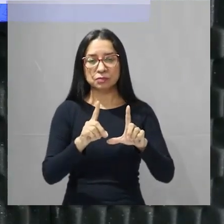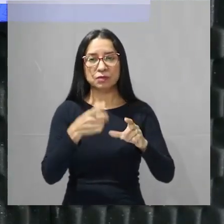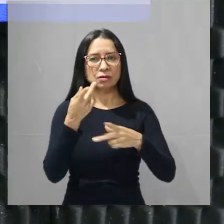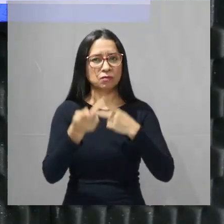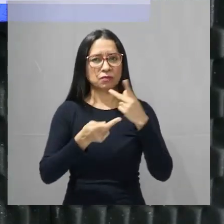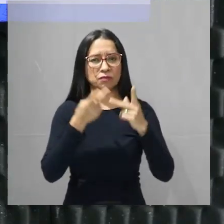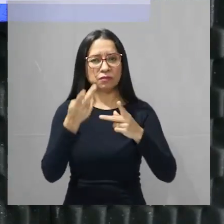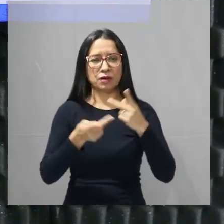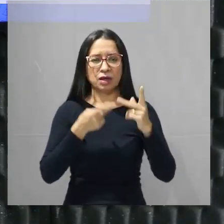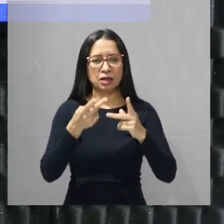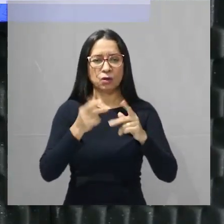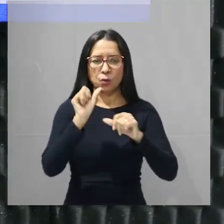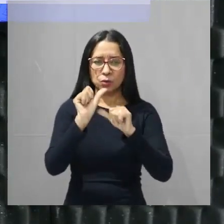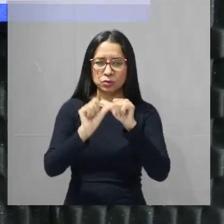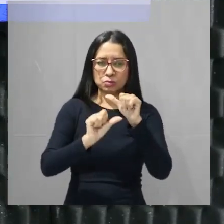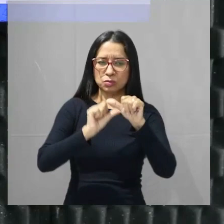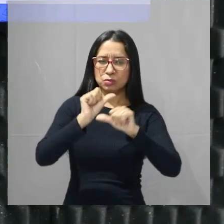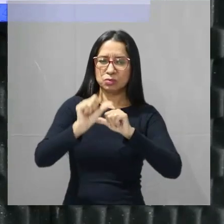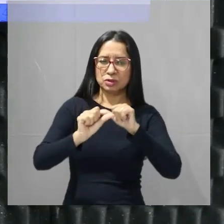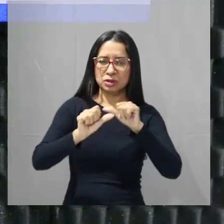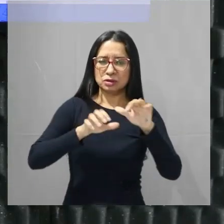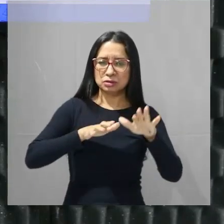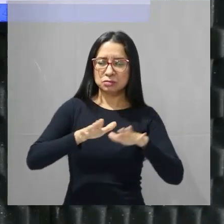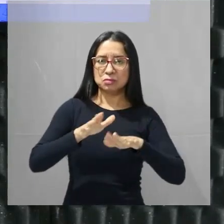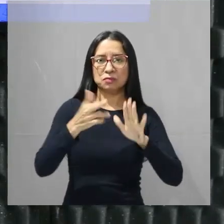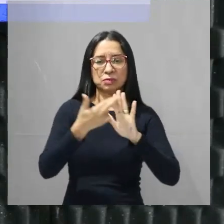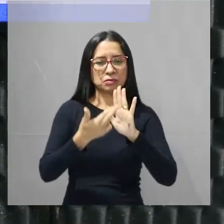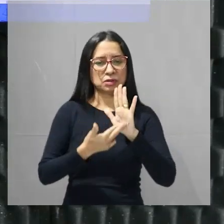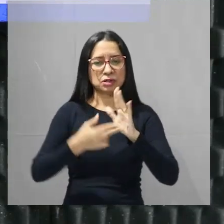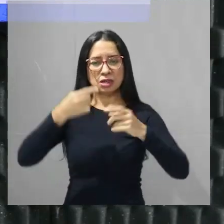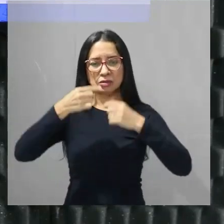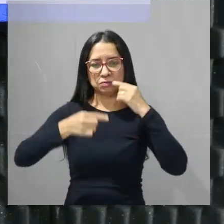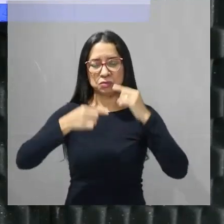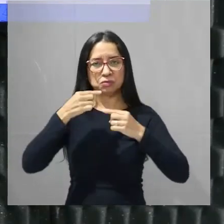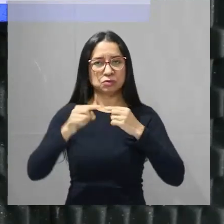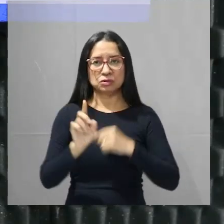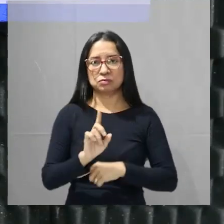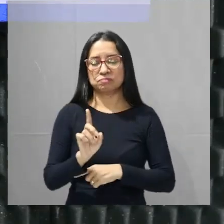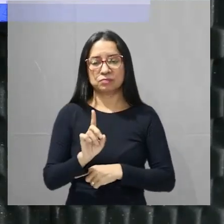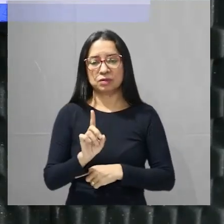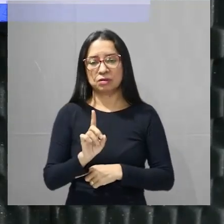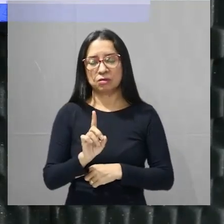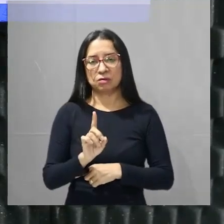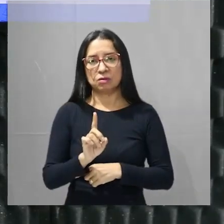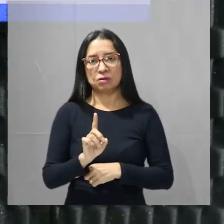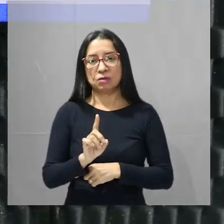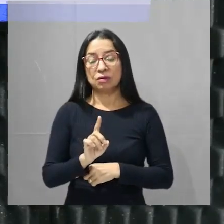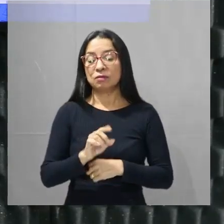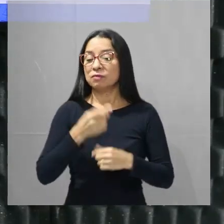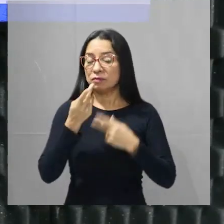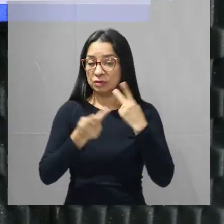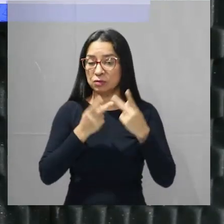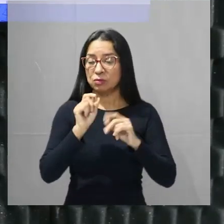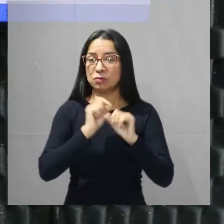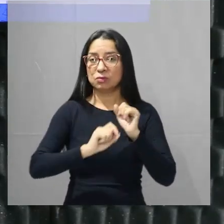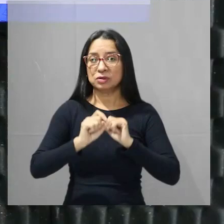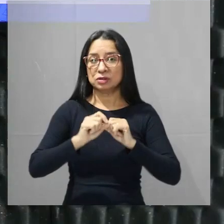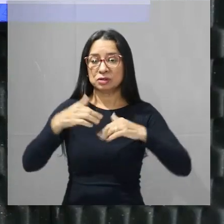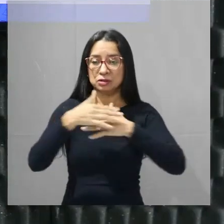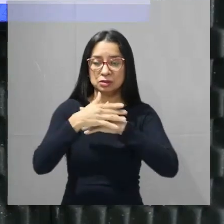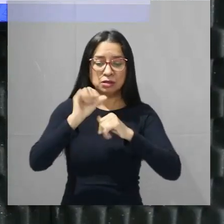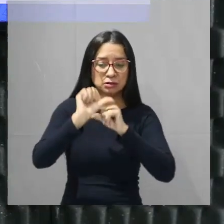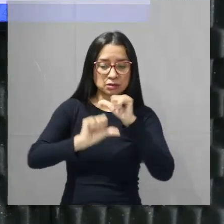de flexibilização, as regras elas estão sendo discutidas. Não, ele está dizendo que a cidade está se transformando rapidamente, até de forma diária, galera,